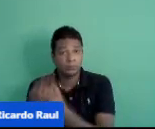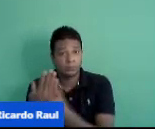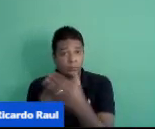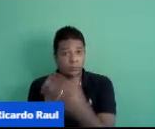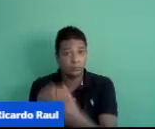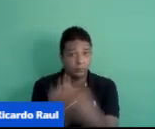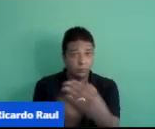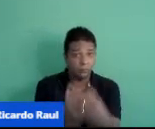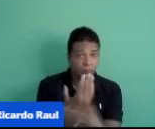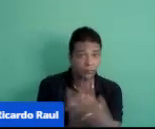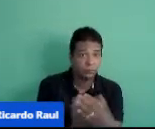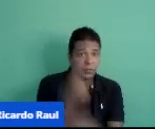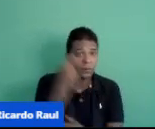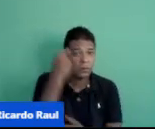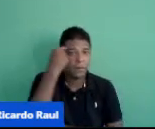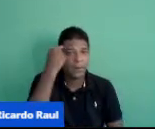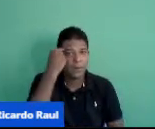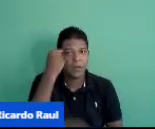uma ideia, né,